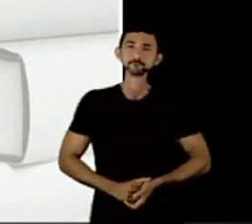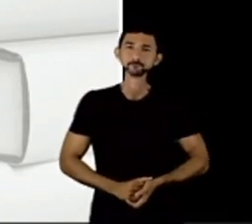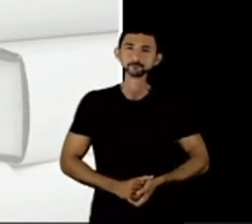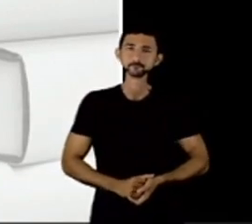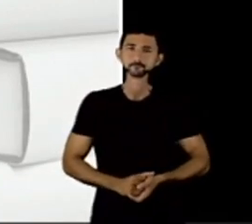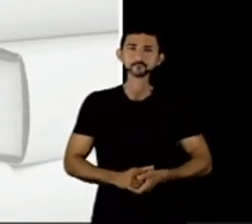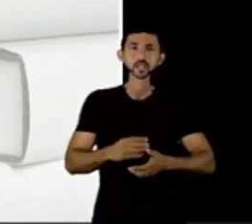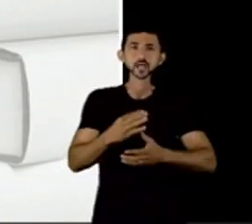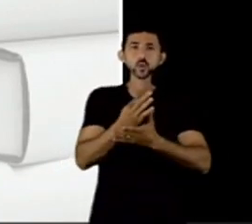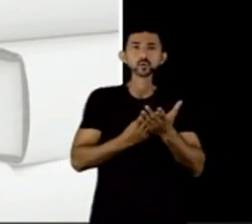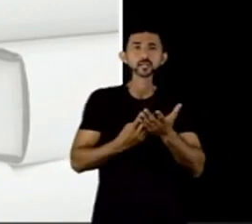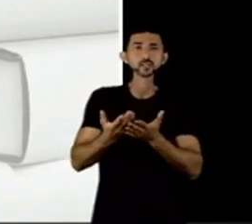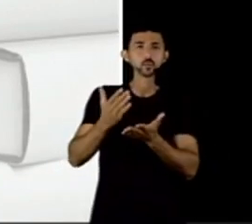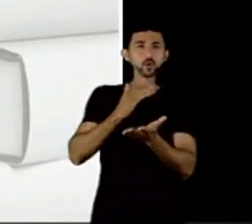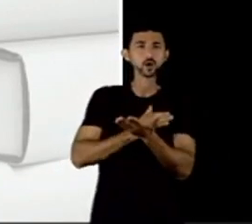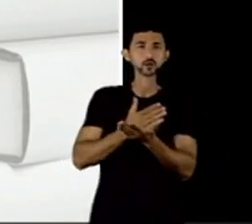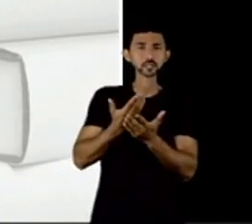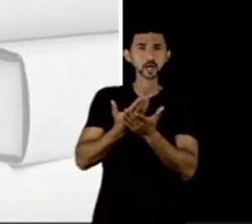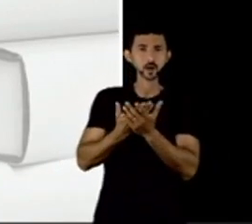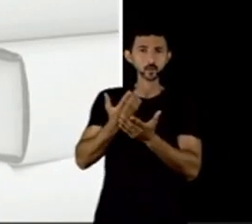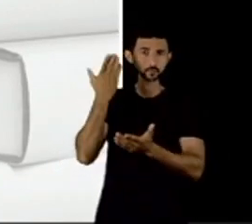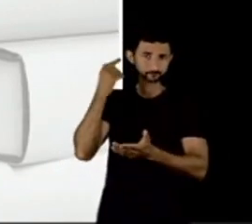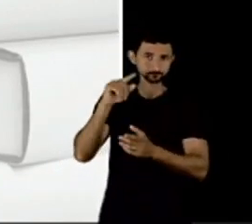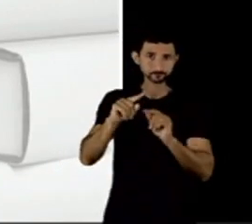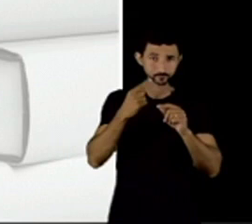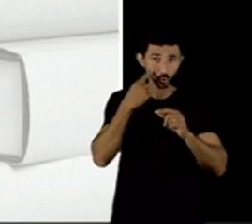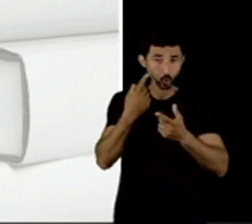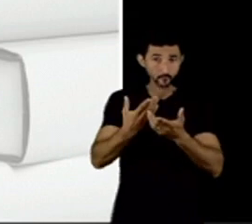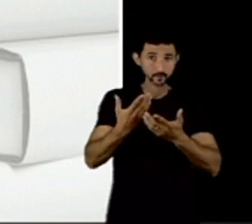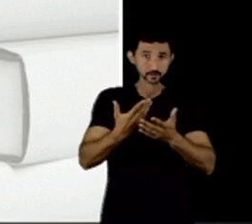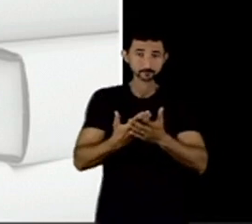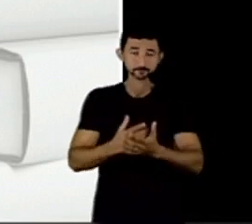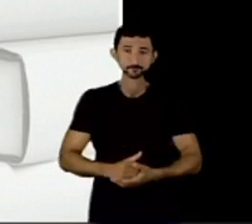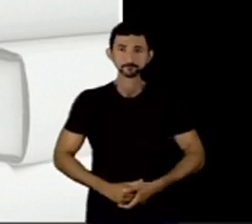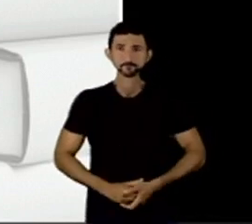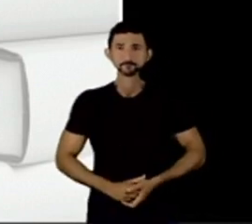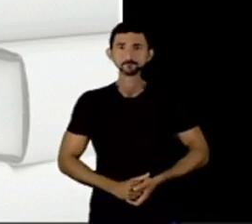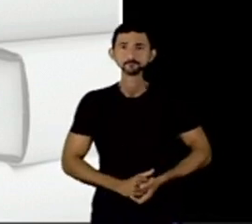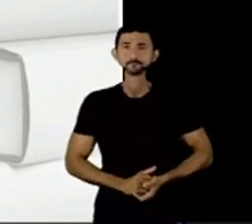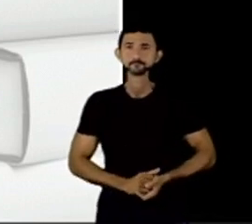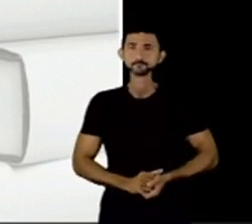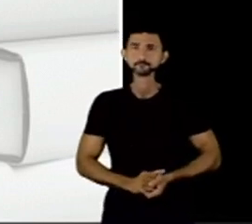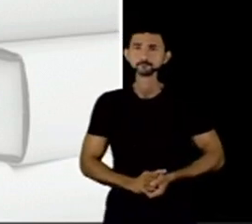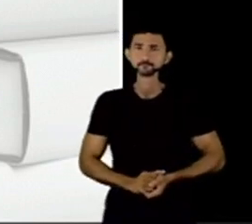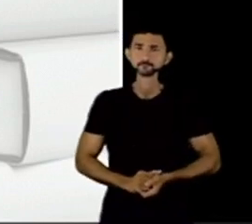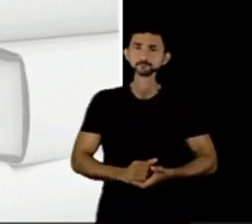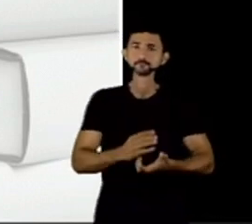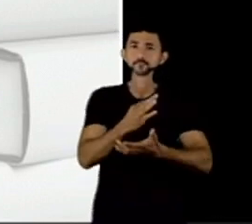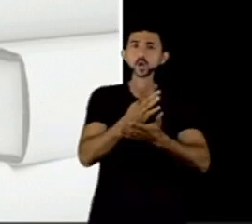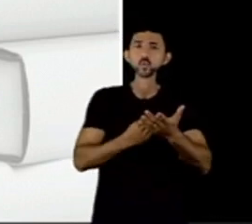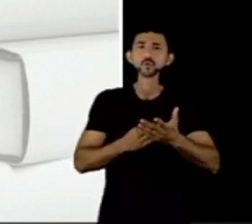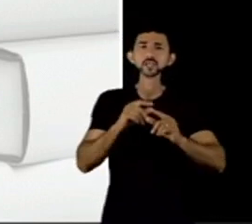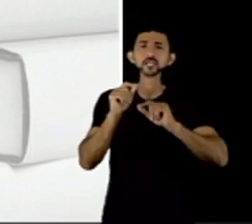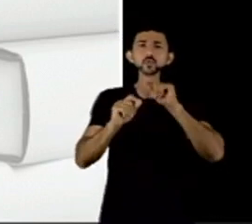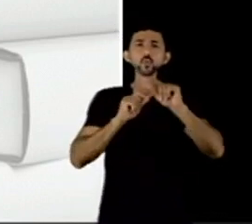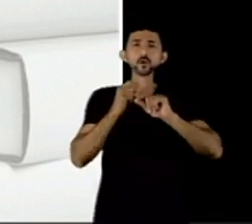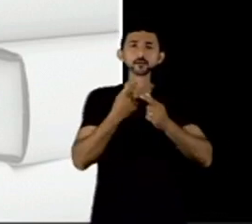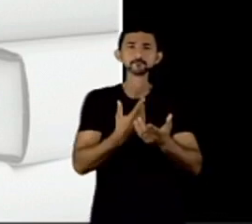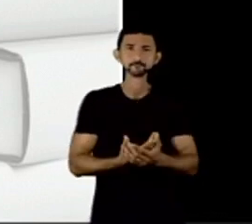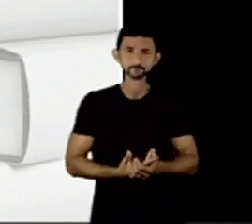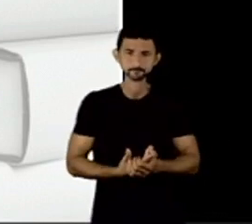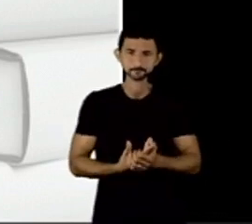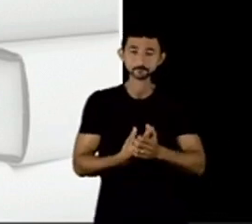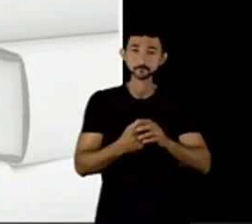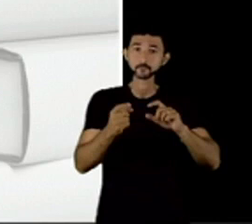daquele texto que nós vimos na aula anterior que você acabou de assistir. O texto, ele diz assim, ó: